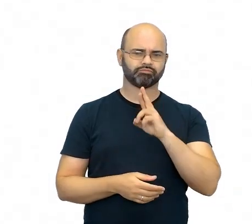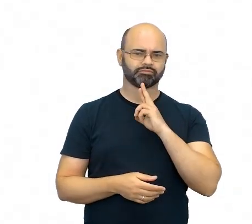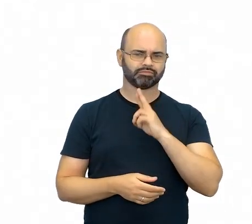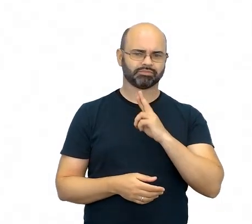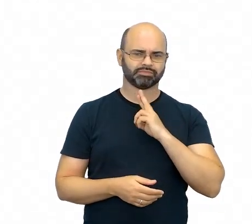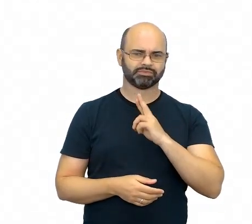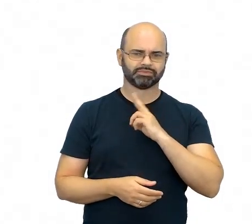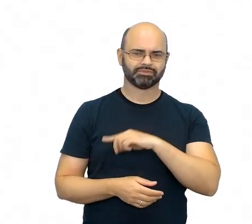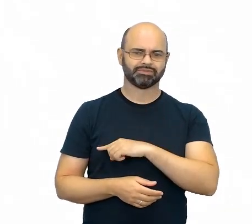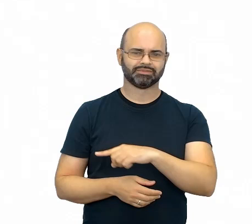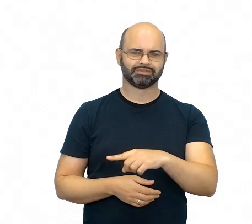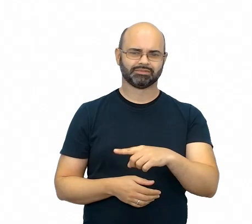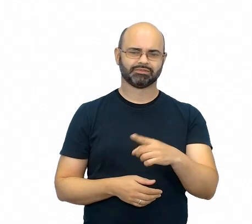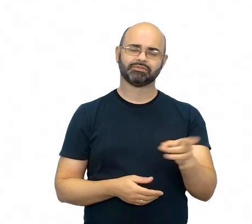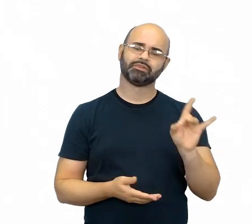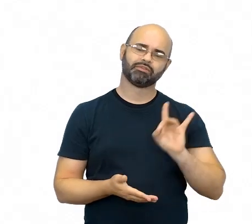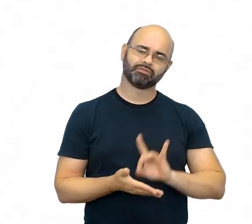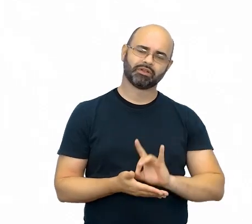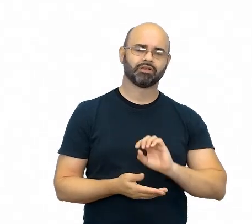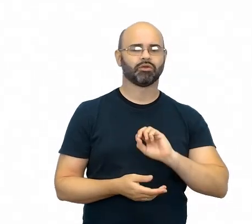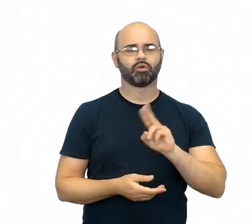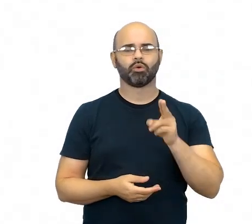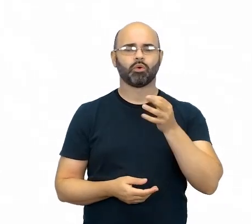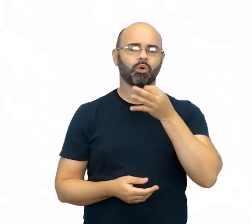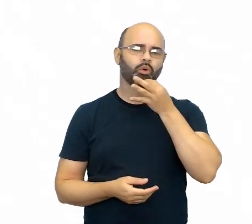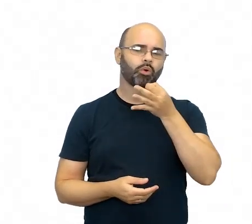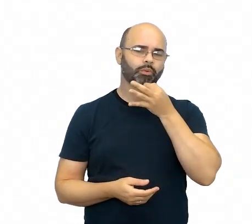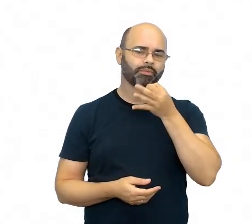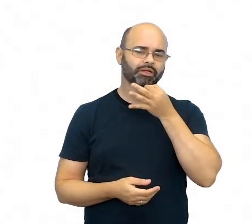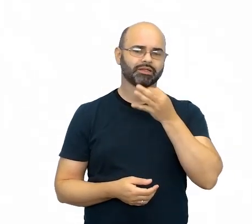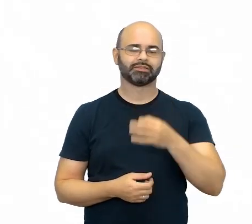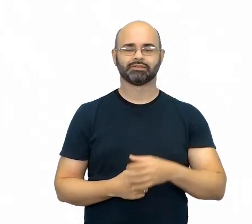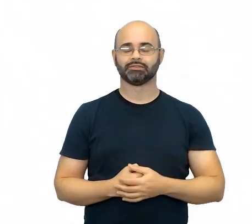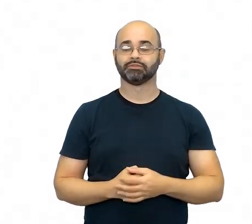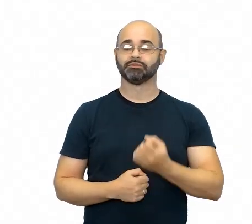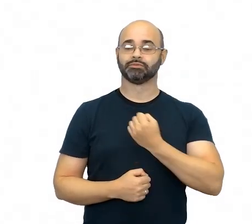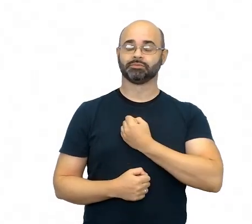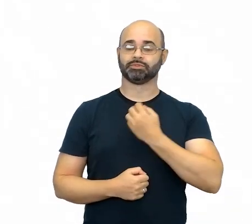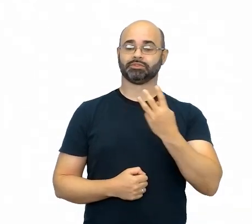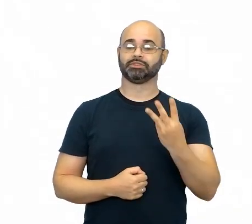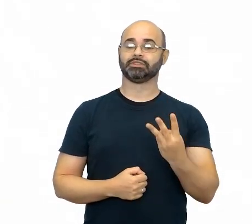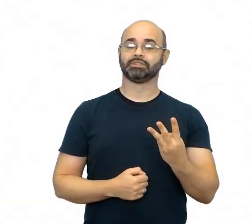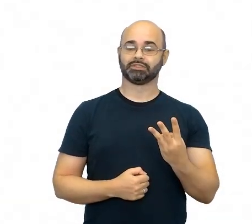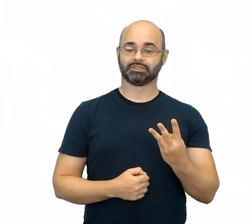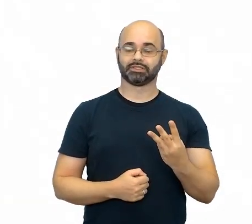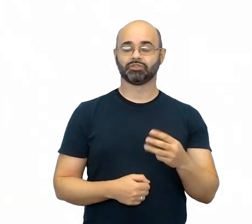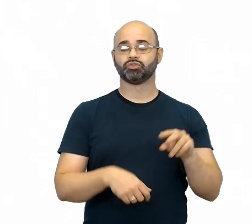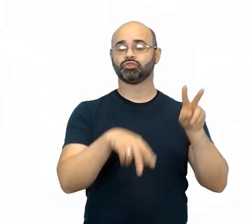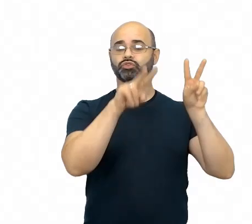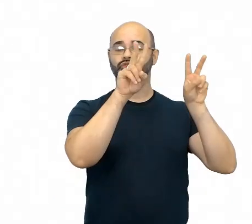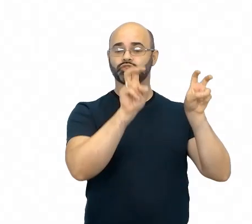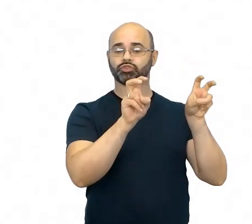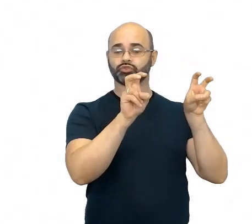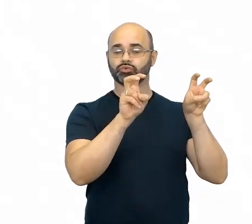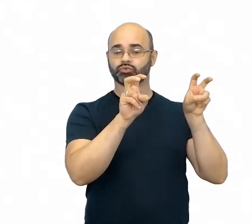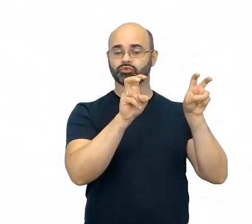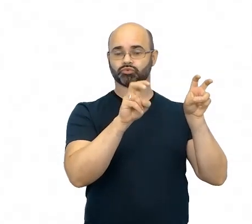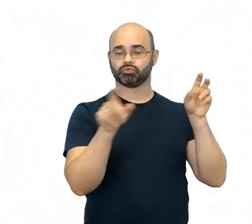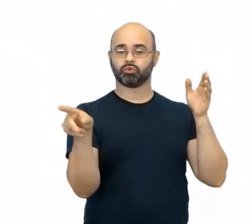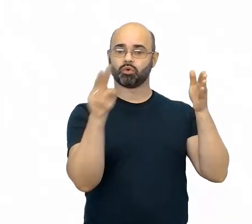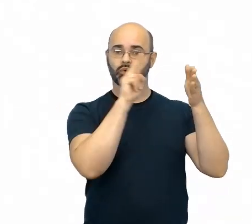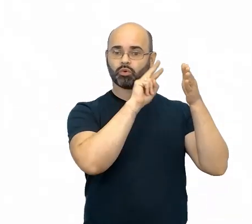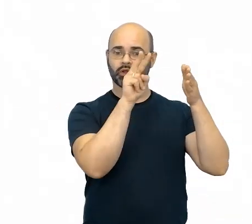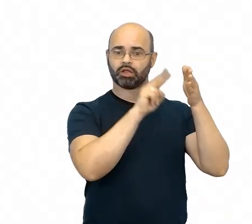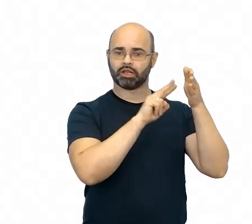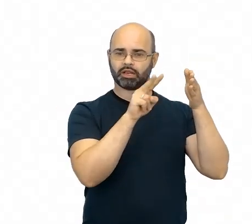trazerem fatos ou opiniões. E na 3, ler o título, o olho da notícia, observar